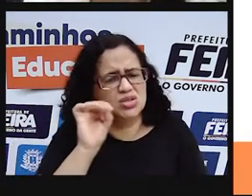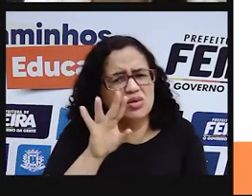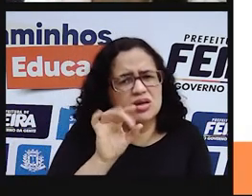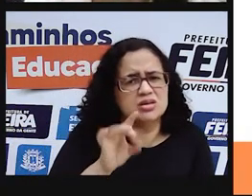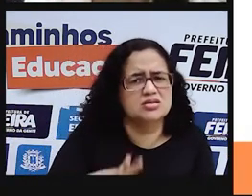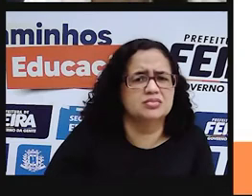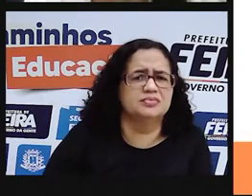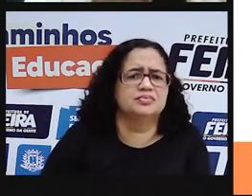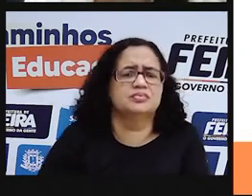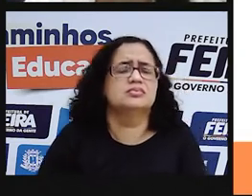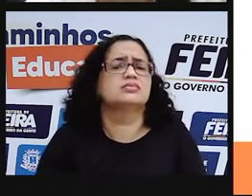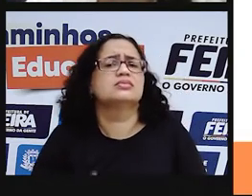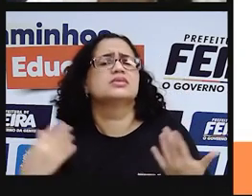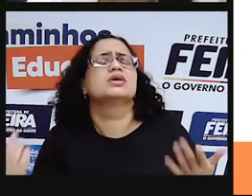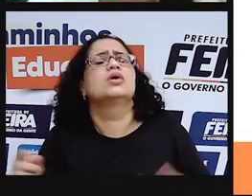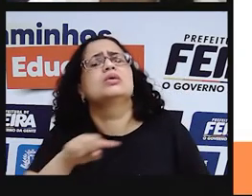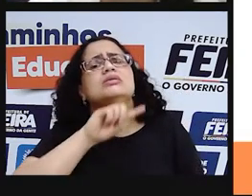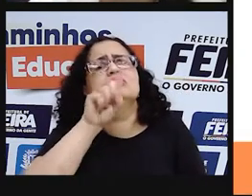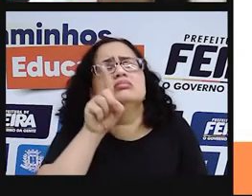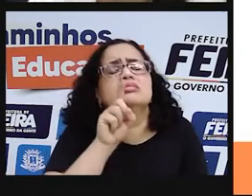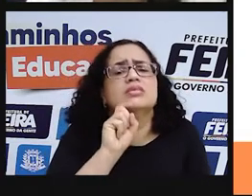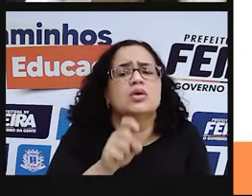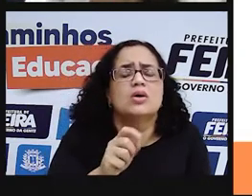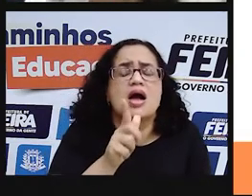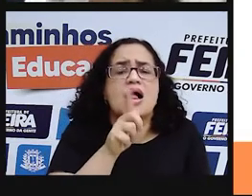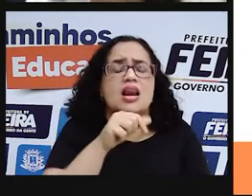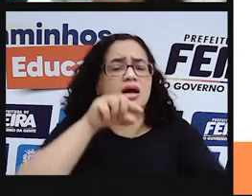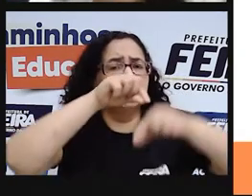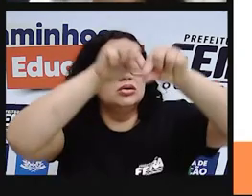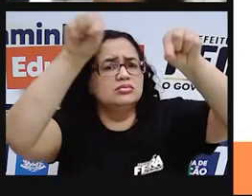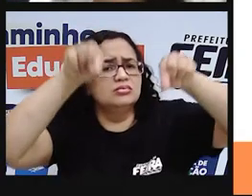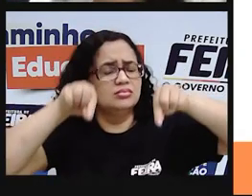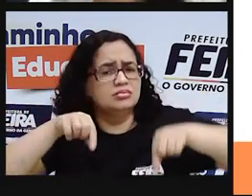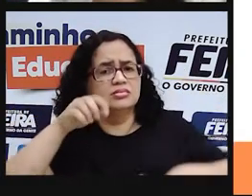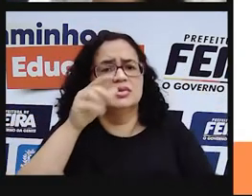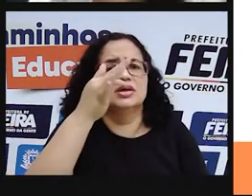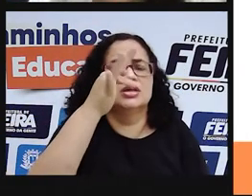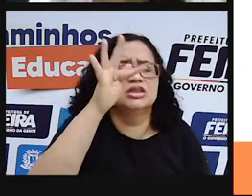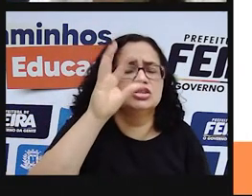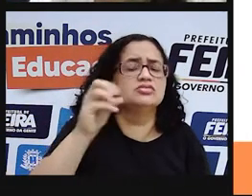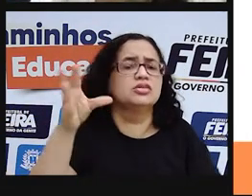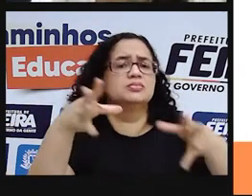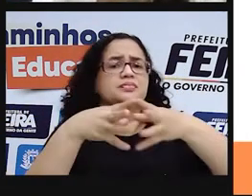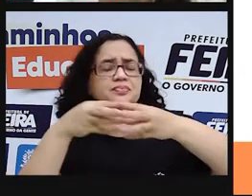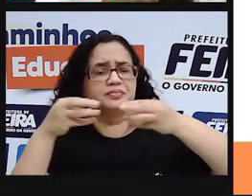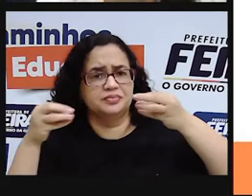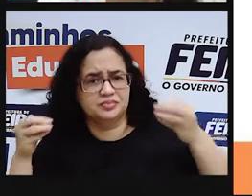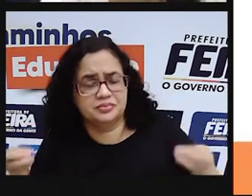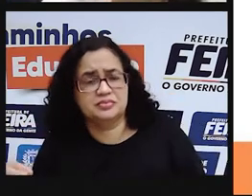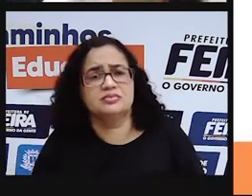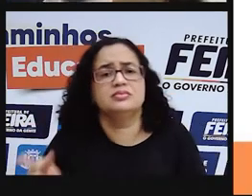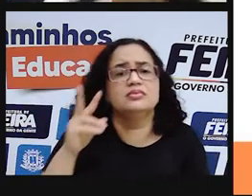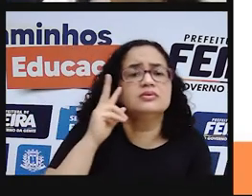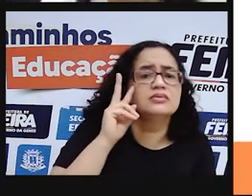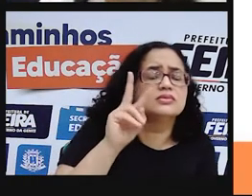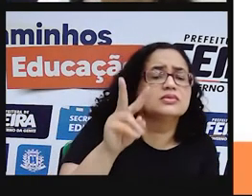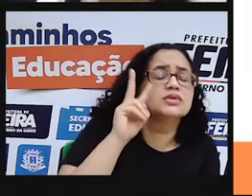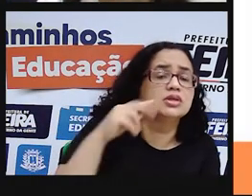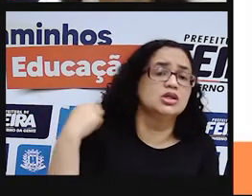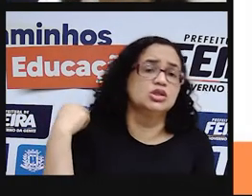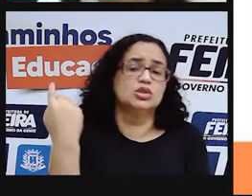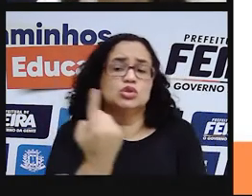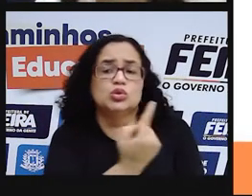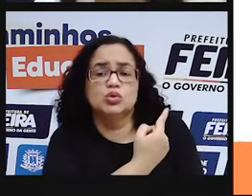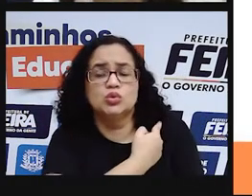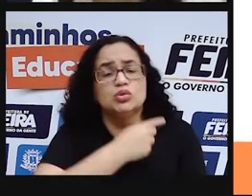isso o que ele está fazendo com que as Lagoas desapareçam as Lagoas que a gente viu que faz parte da nossa